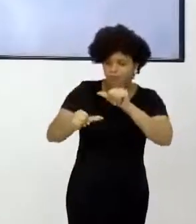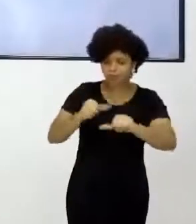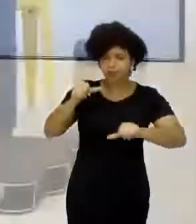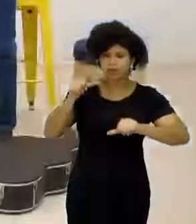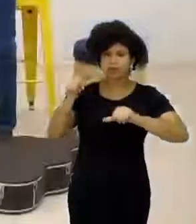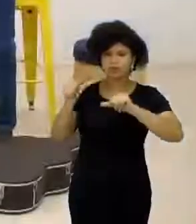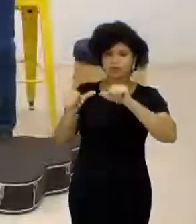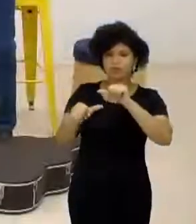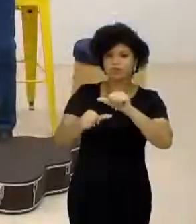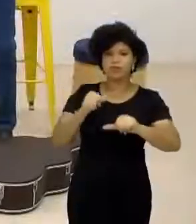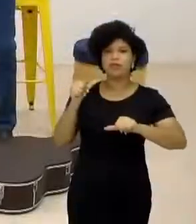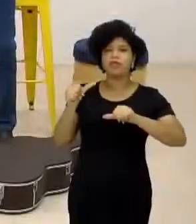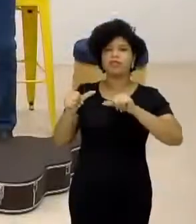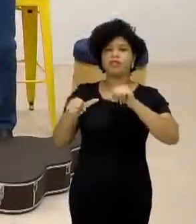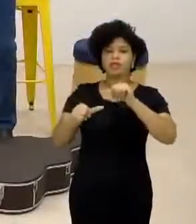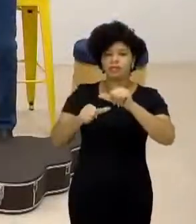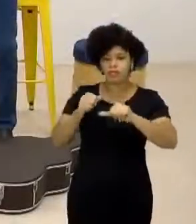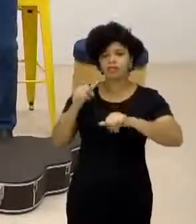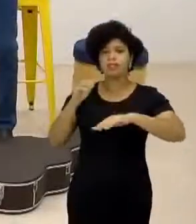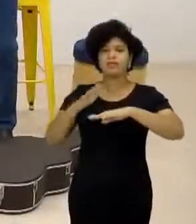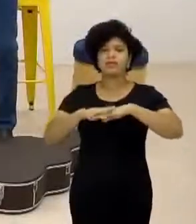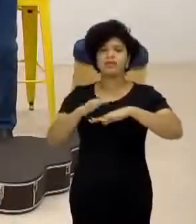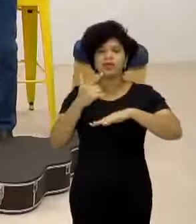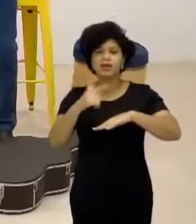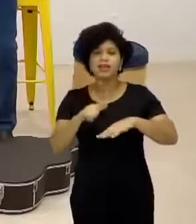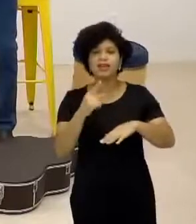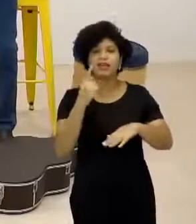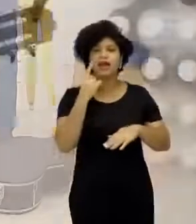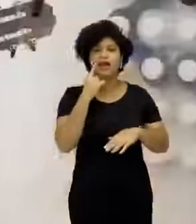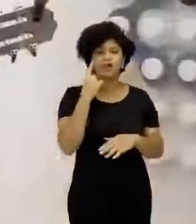perturbação do meio,